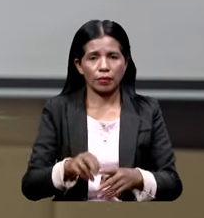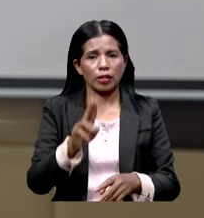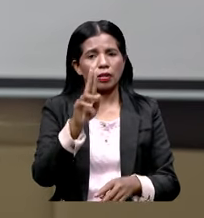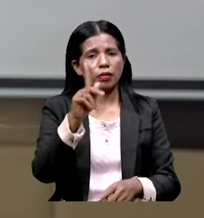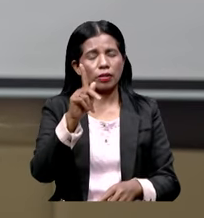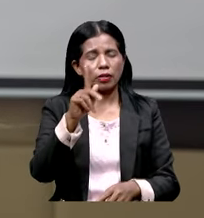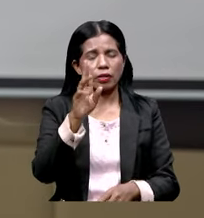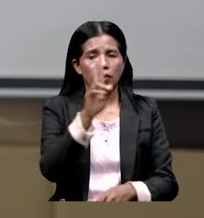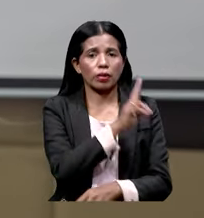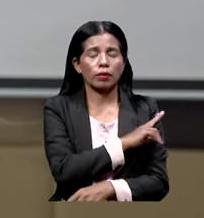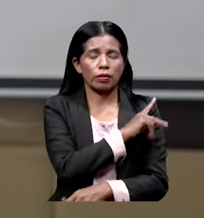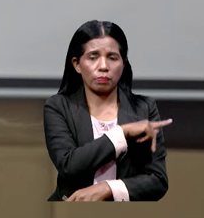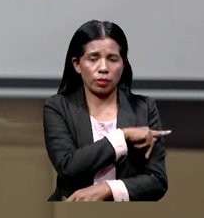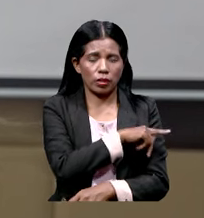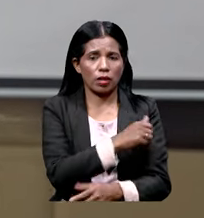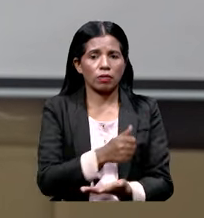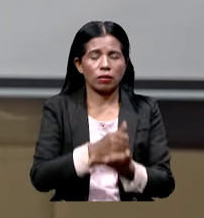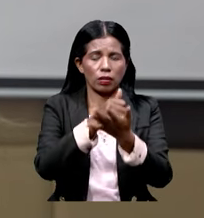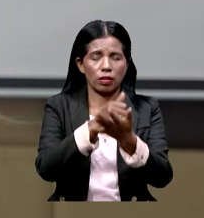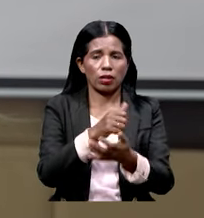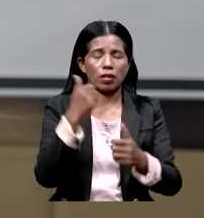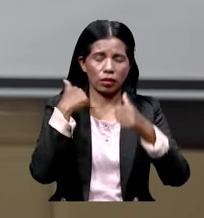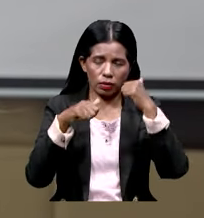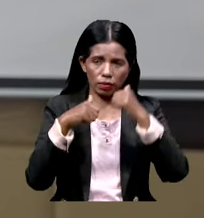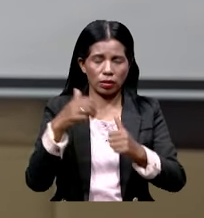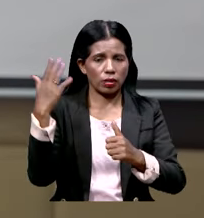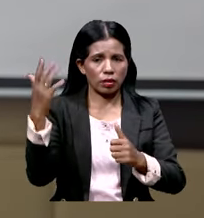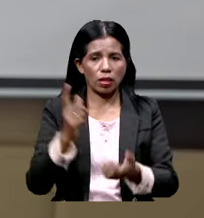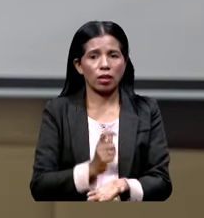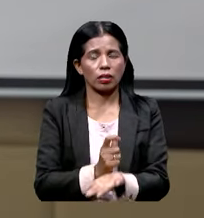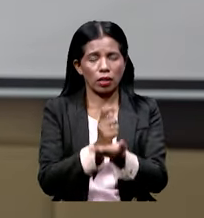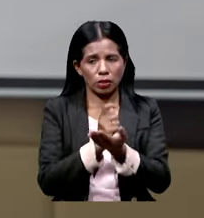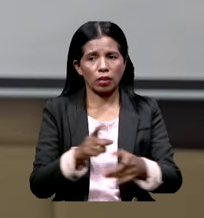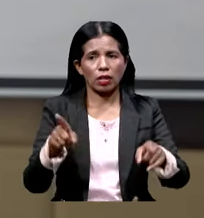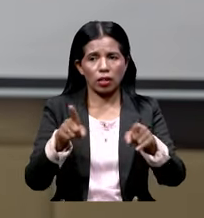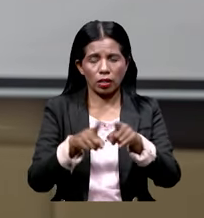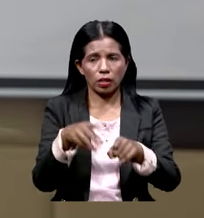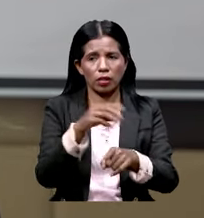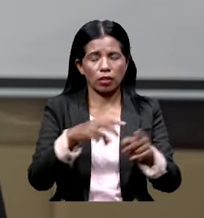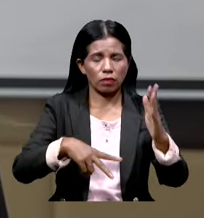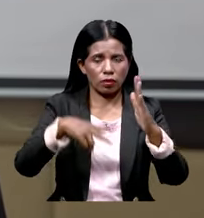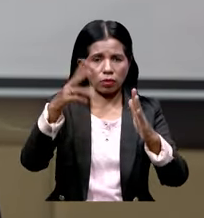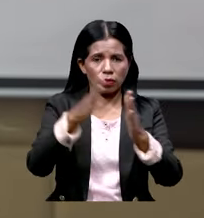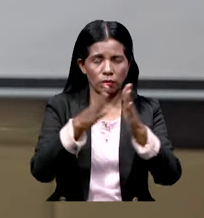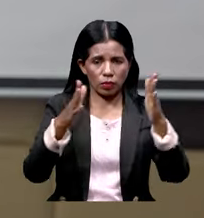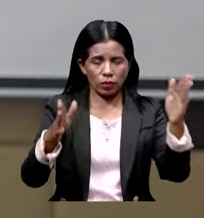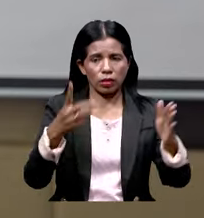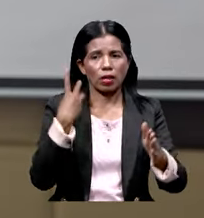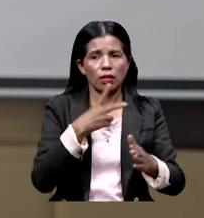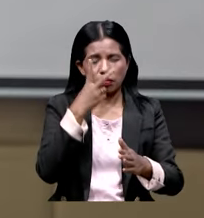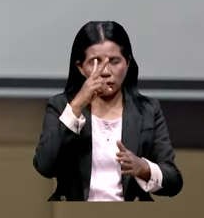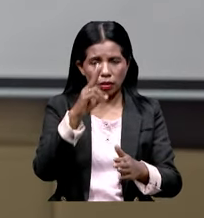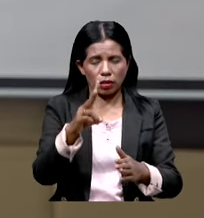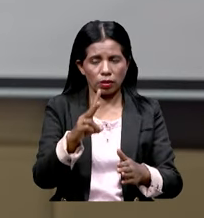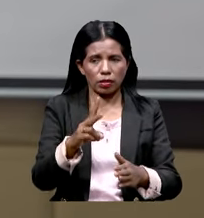na atividade budu tasinian, ia tauro, e dane hane san kadea valor bo tida, nebe amihre,